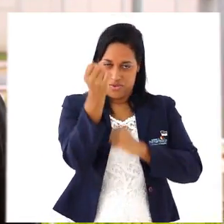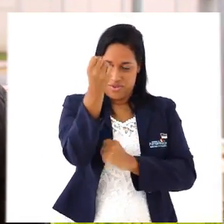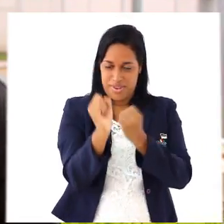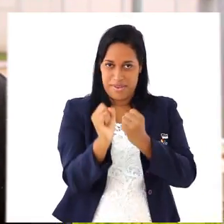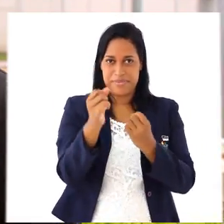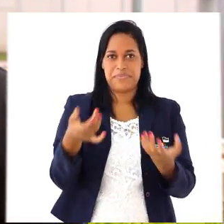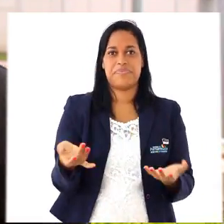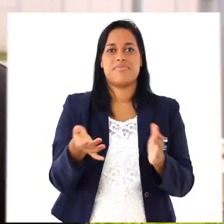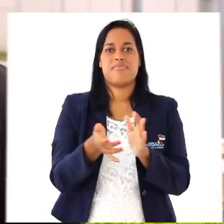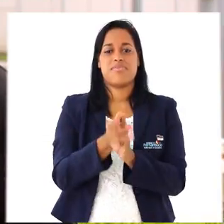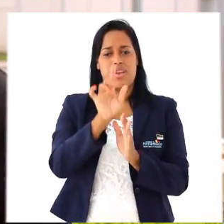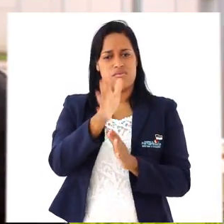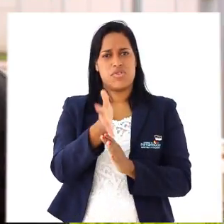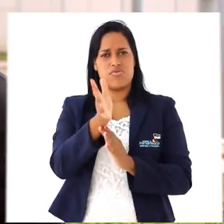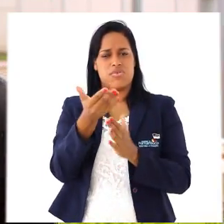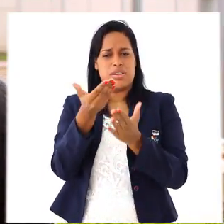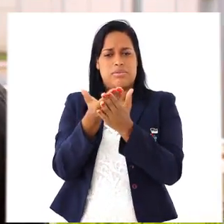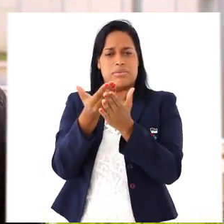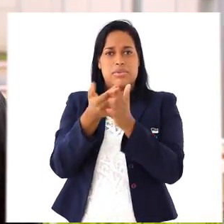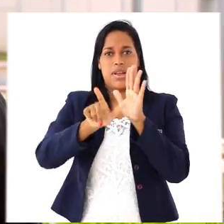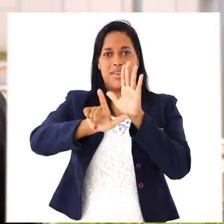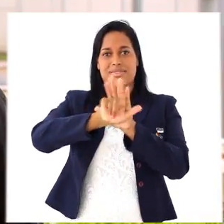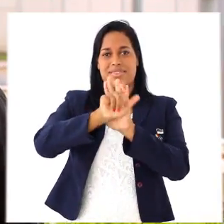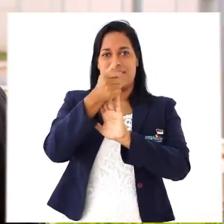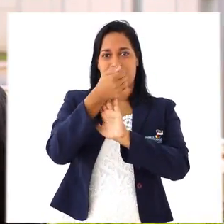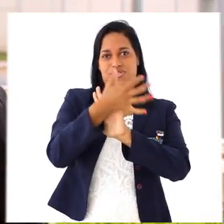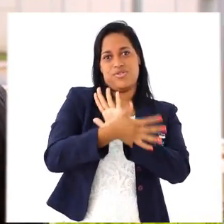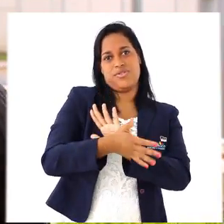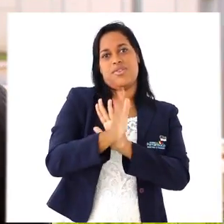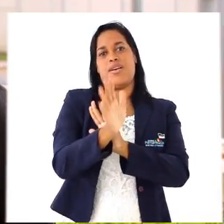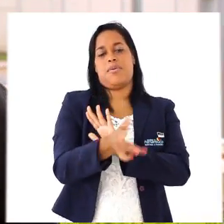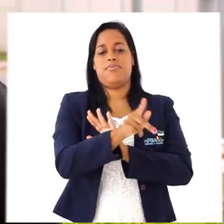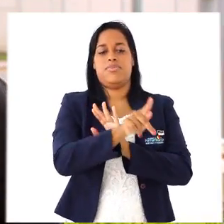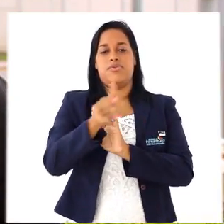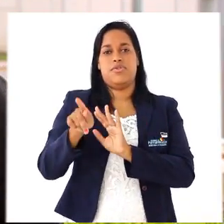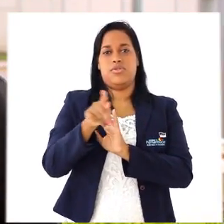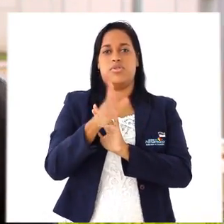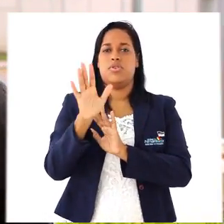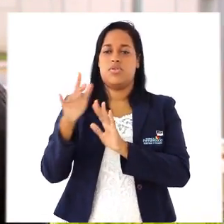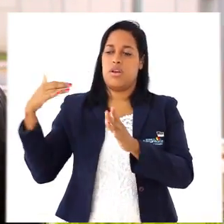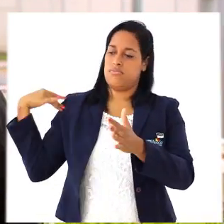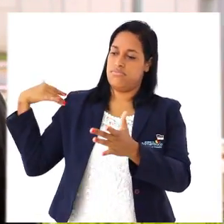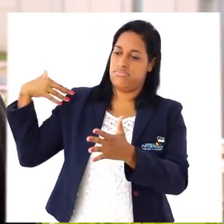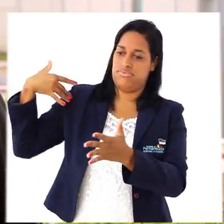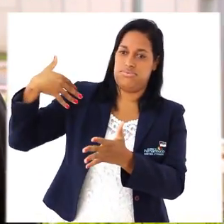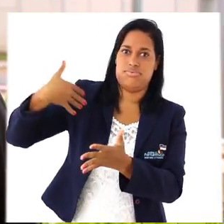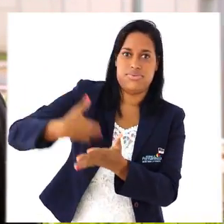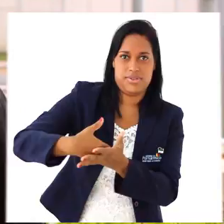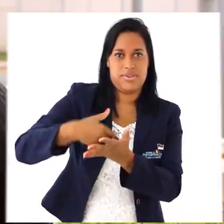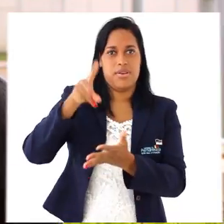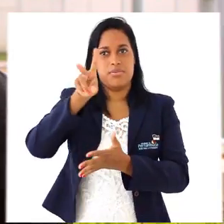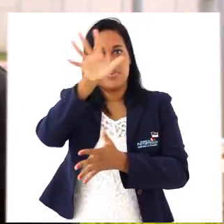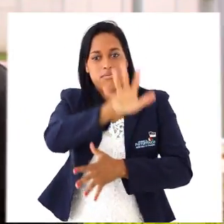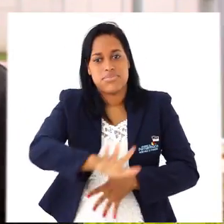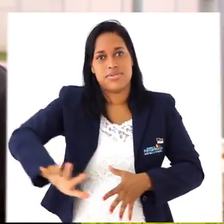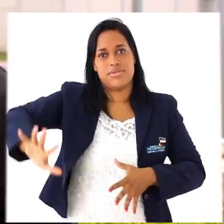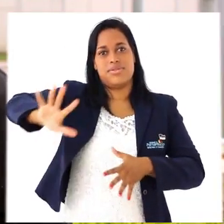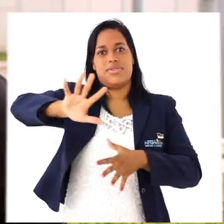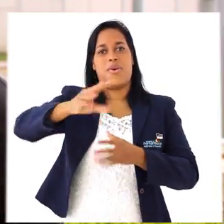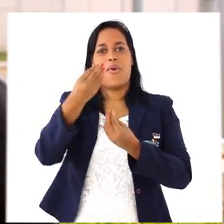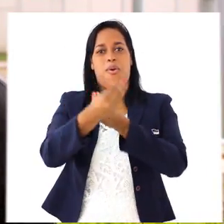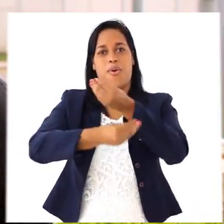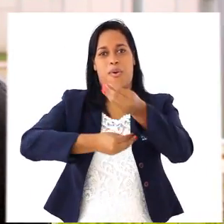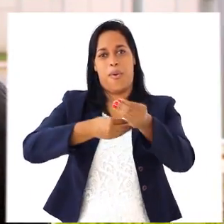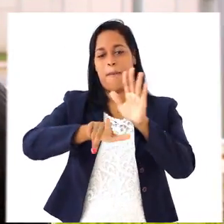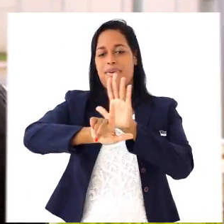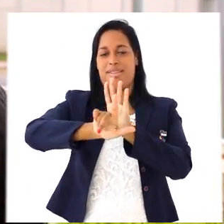viram lá na disciplina de legislação aplicada. A professora deu uma passagem rápida, uma visão geral sobre a norma e a